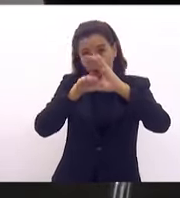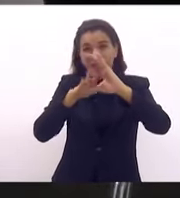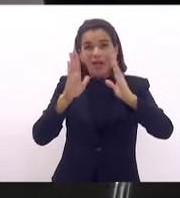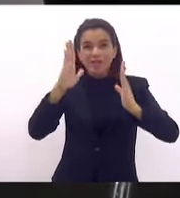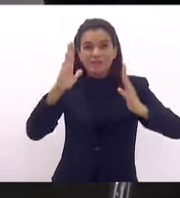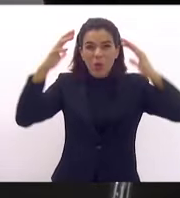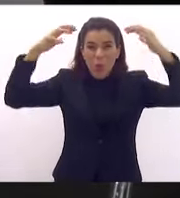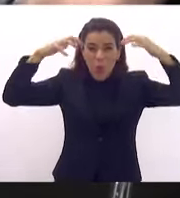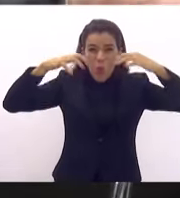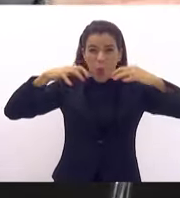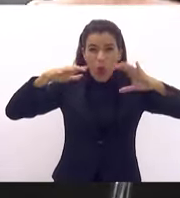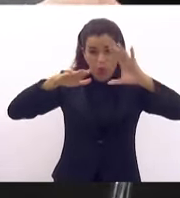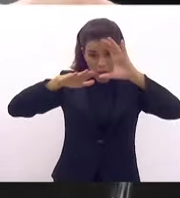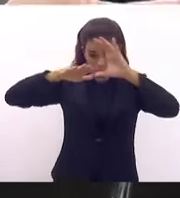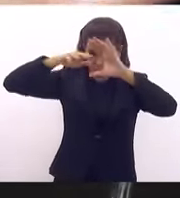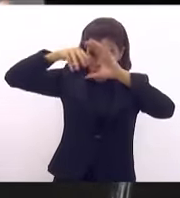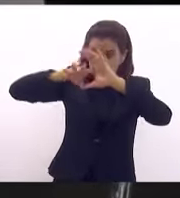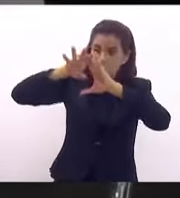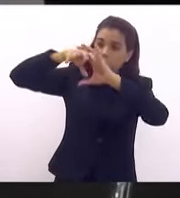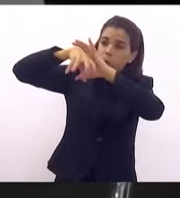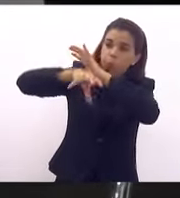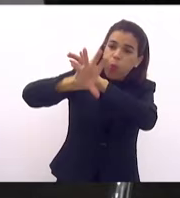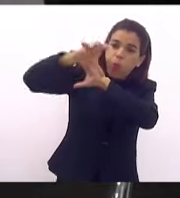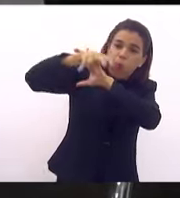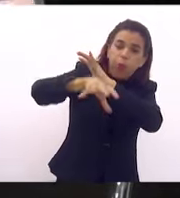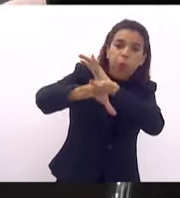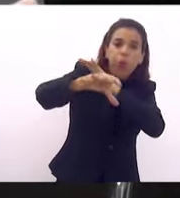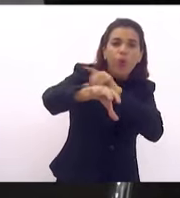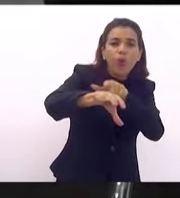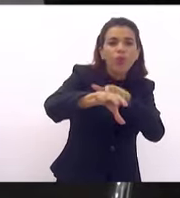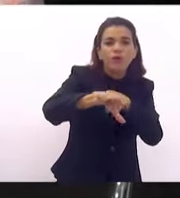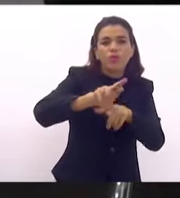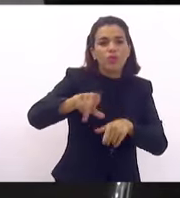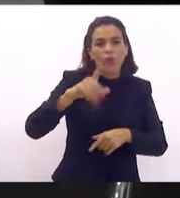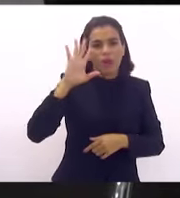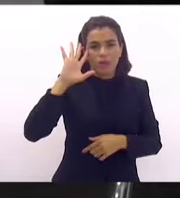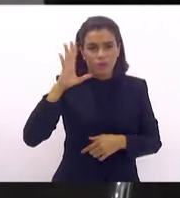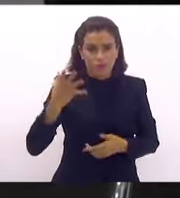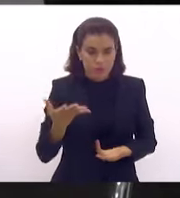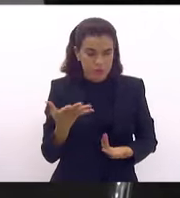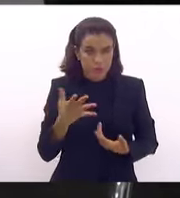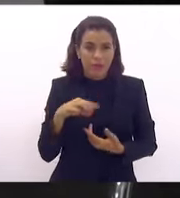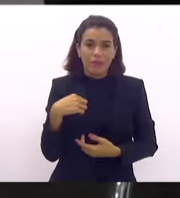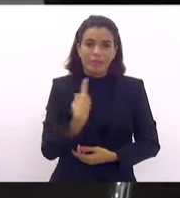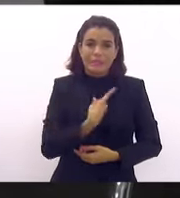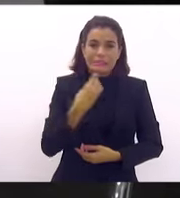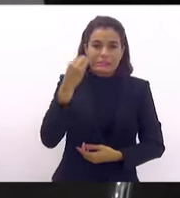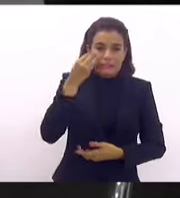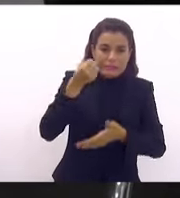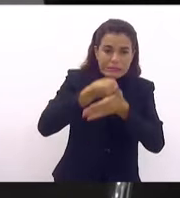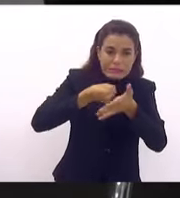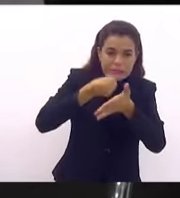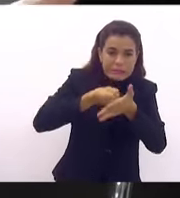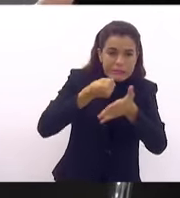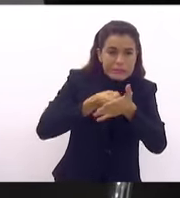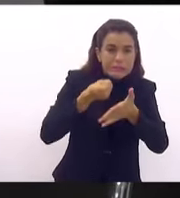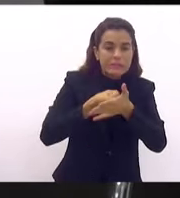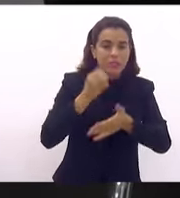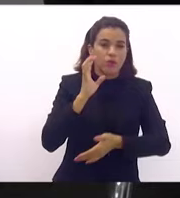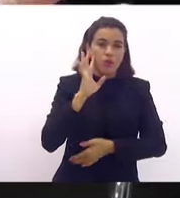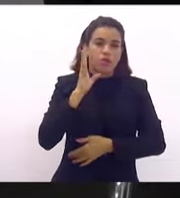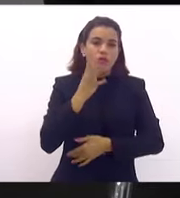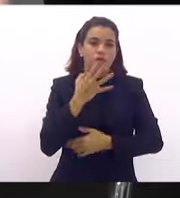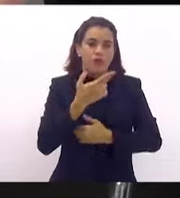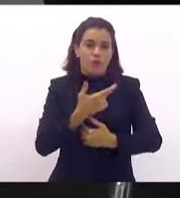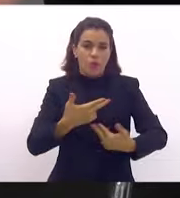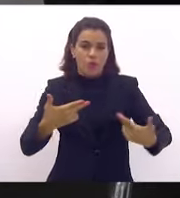da chuva, o arrasto leva tudo. Então, não é a solução. Então, a gente está tentando exatamente caminhar alguma coisa